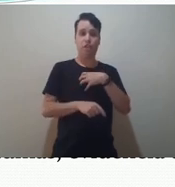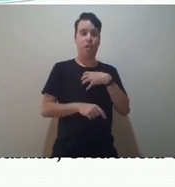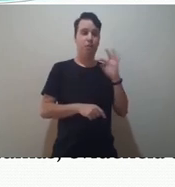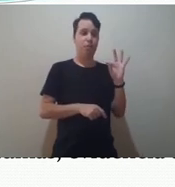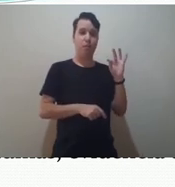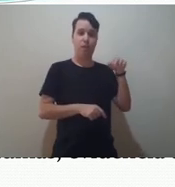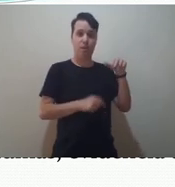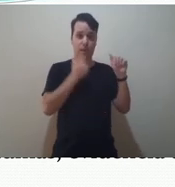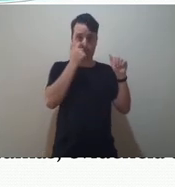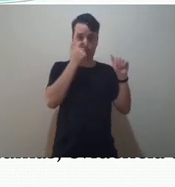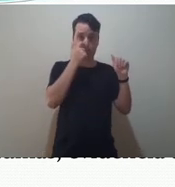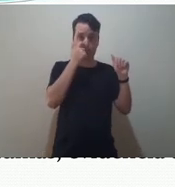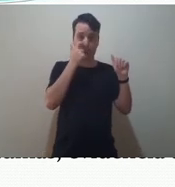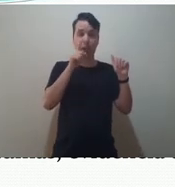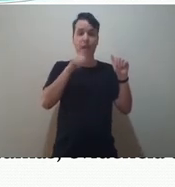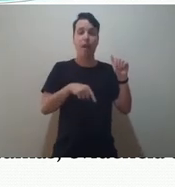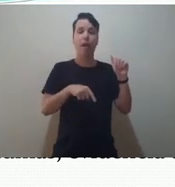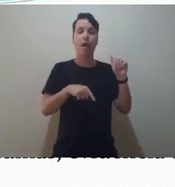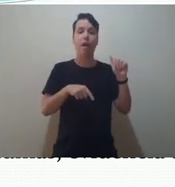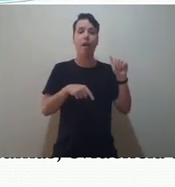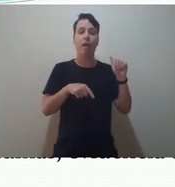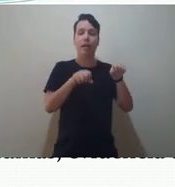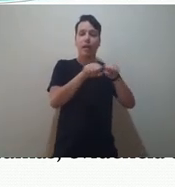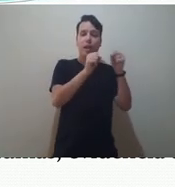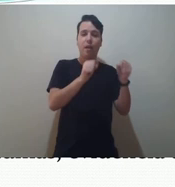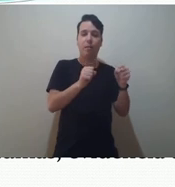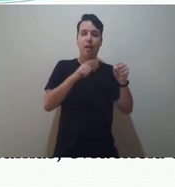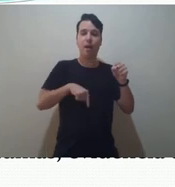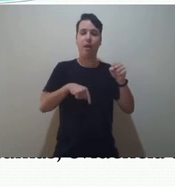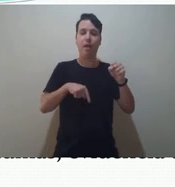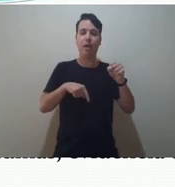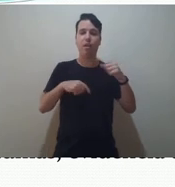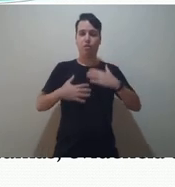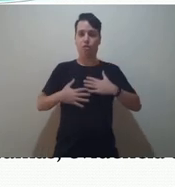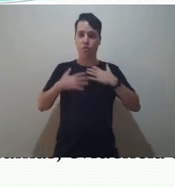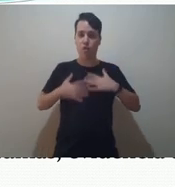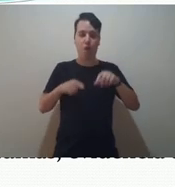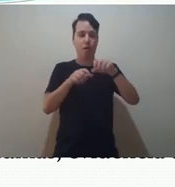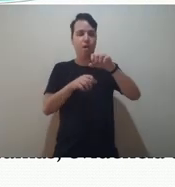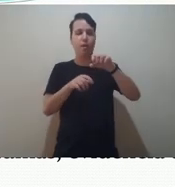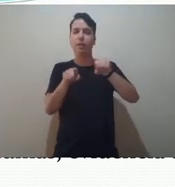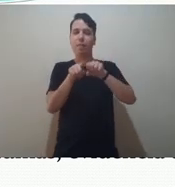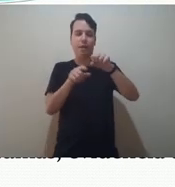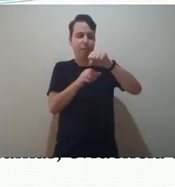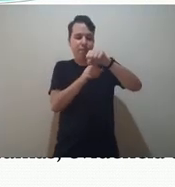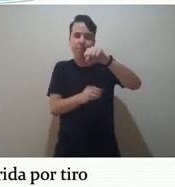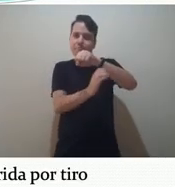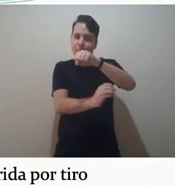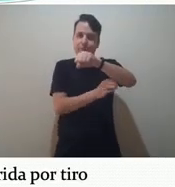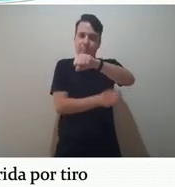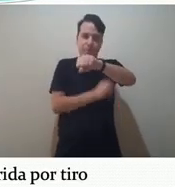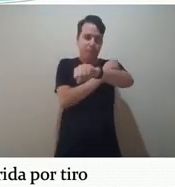essas fraturas, então, dos traumas acidentais, geralmente são em membros torácicos, pélvicos e na região axial.